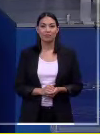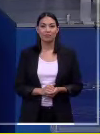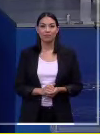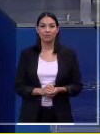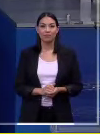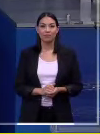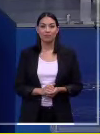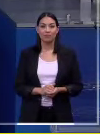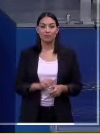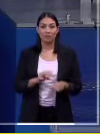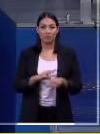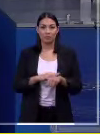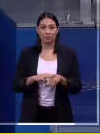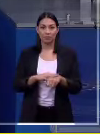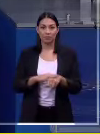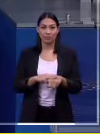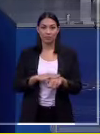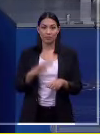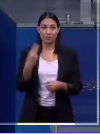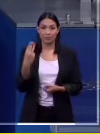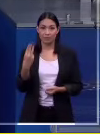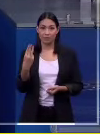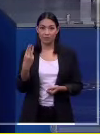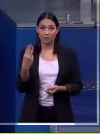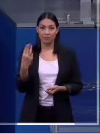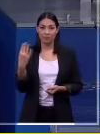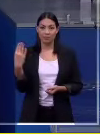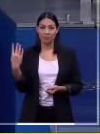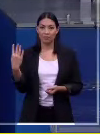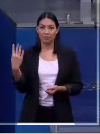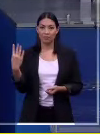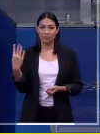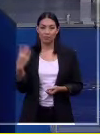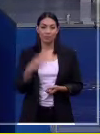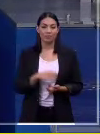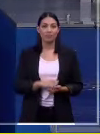número sorteado, marrom 34. Bola marrom, número